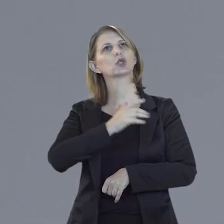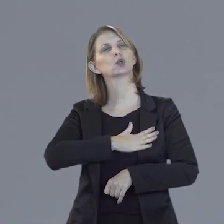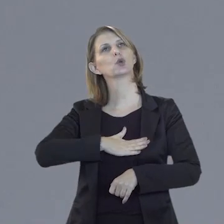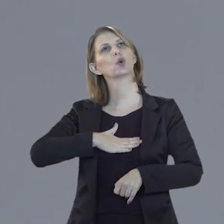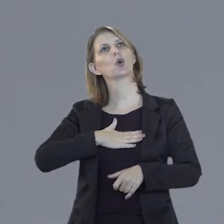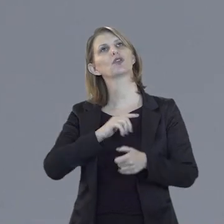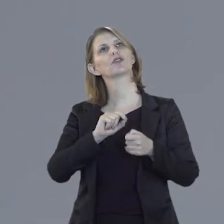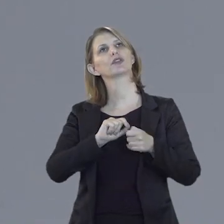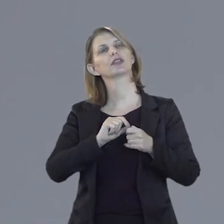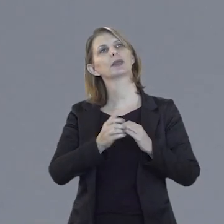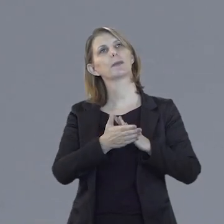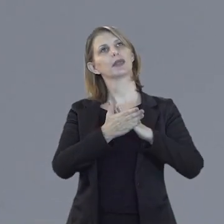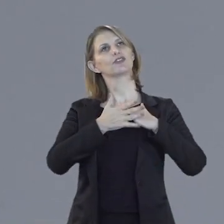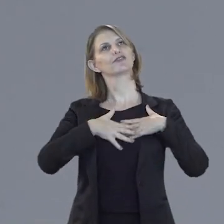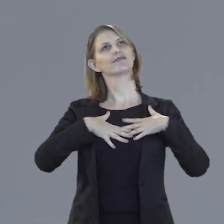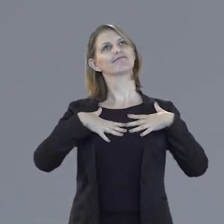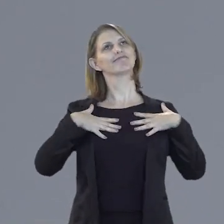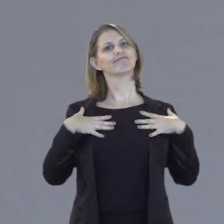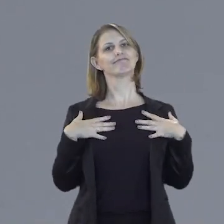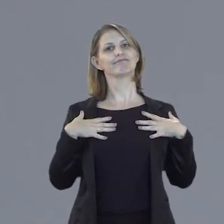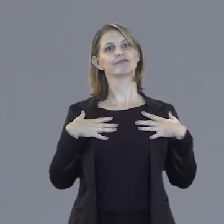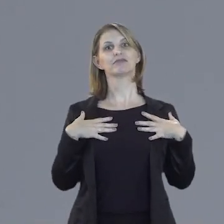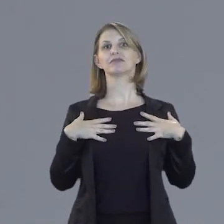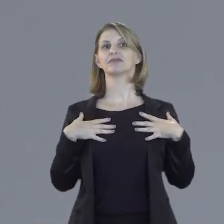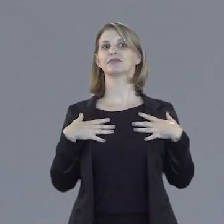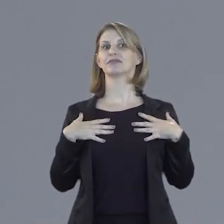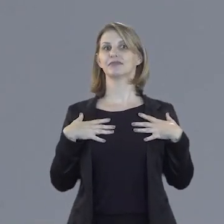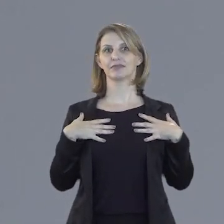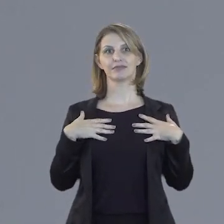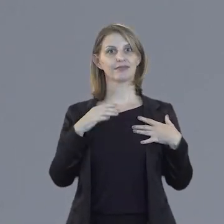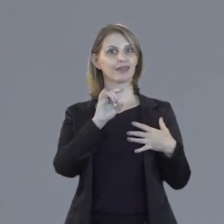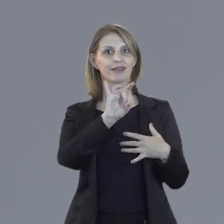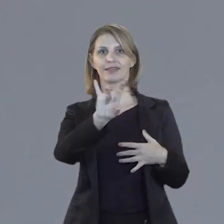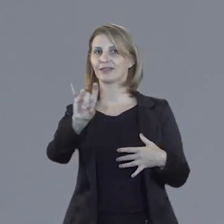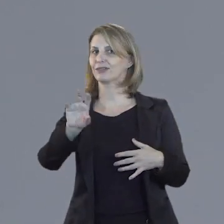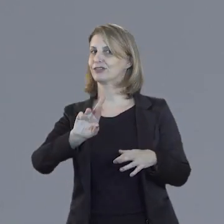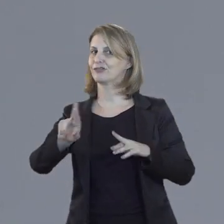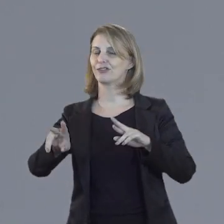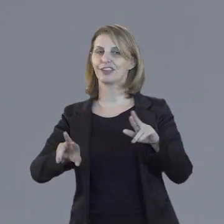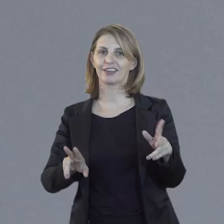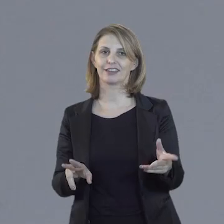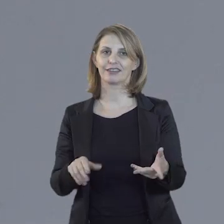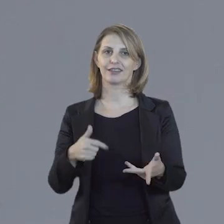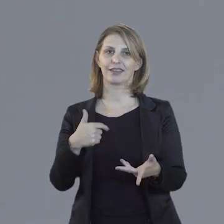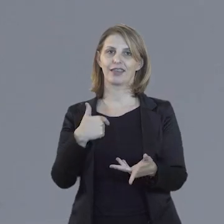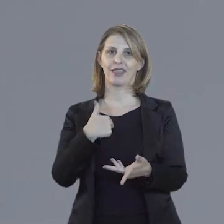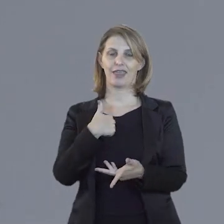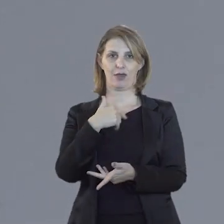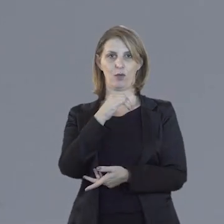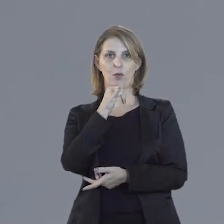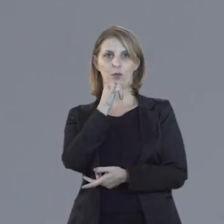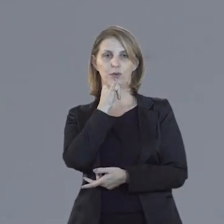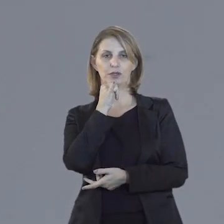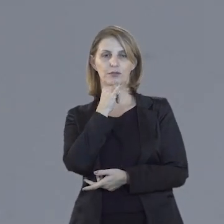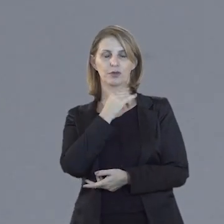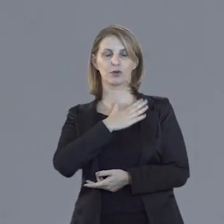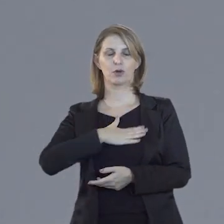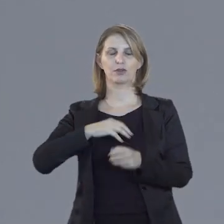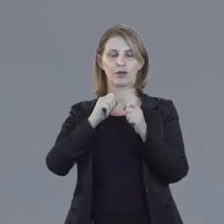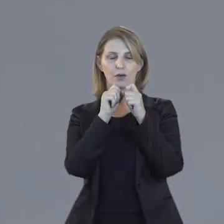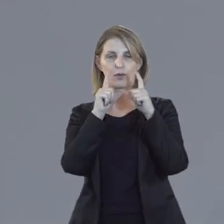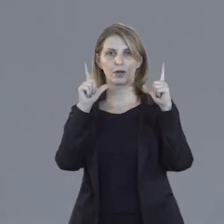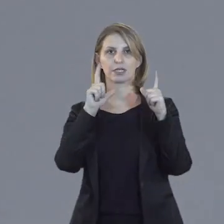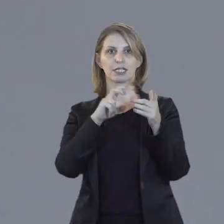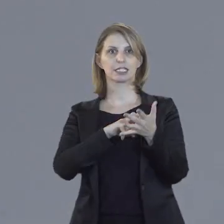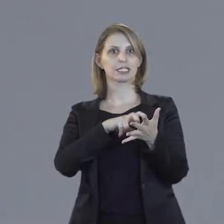e ter esse momento e pensar o que eu gosto de fazer que me dê prazer. Porque isso é muito individual, né? Vou dar o exemplo, eu, Xana,